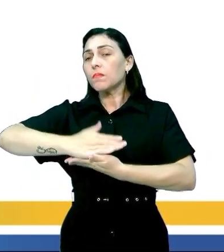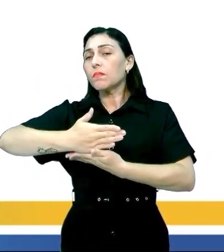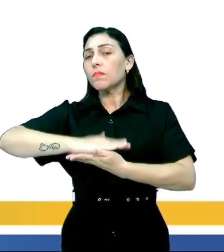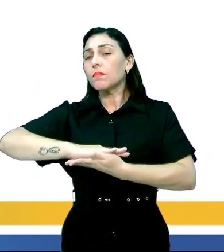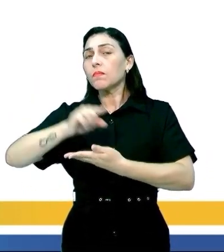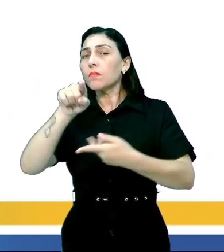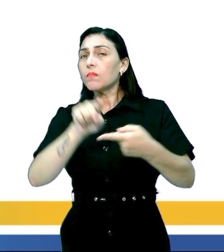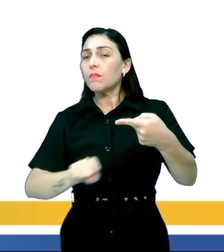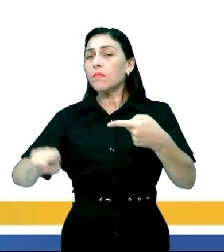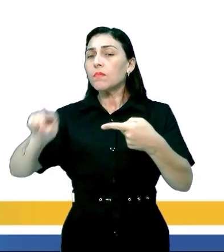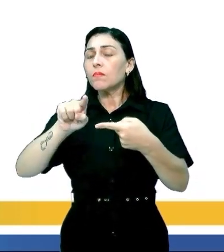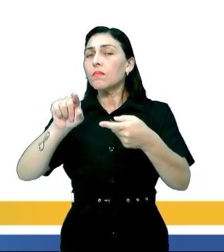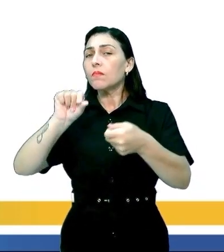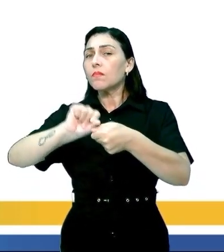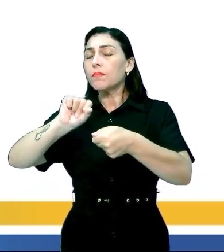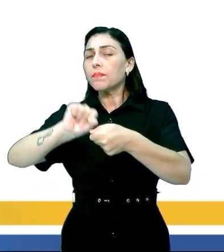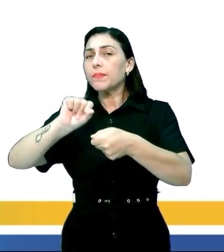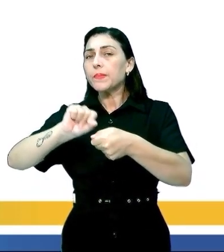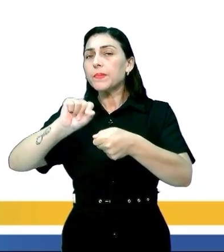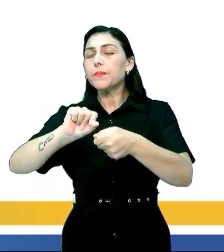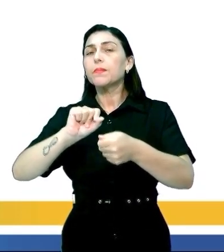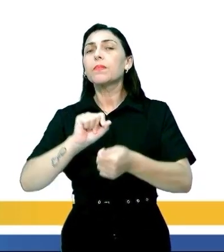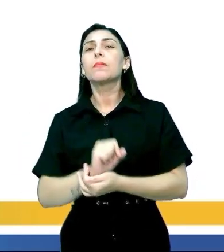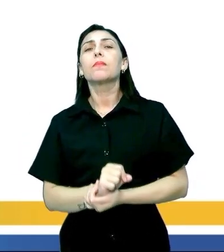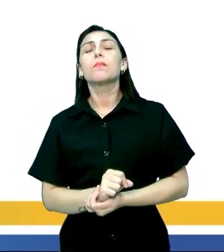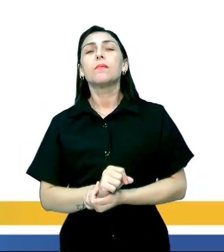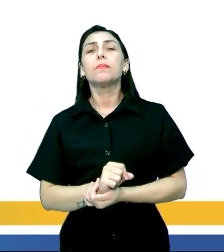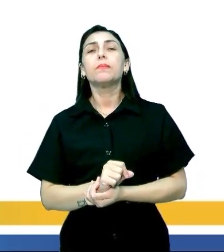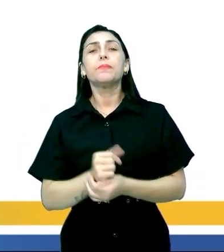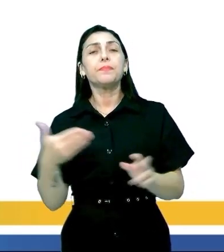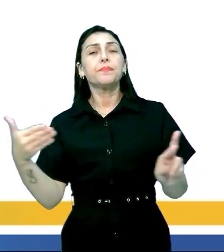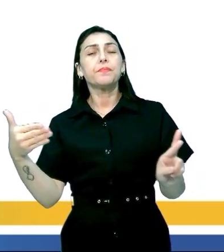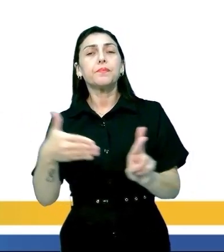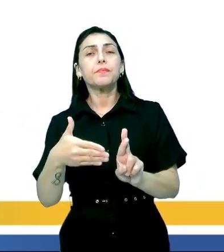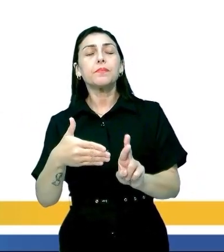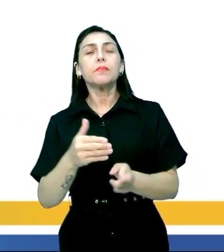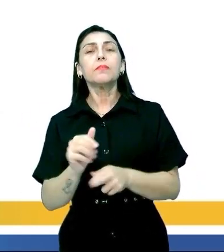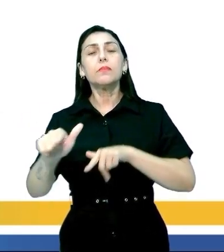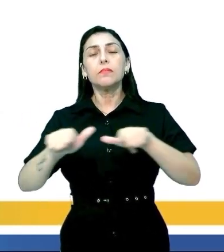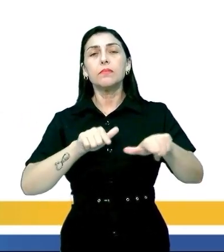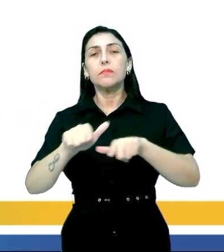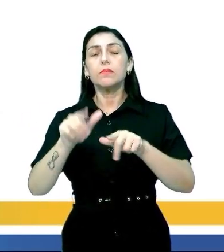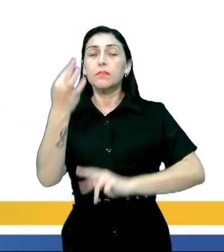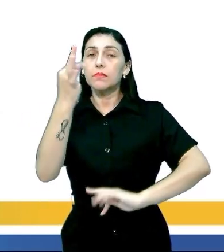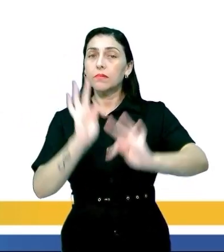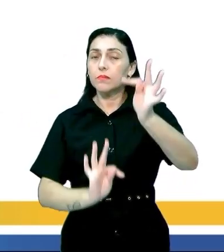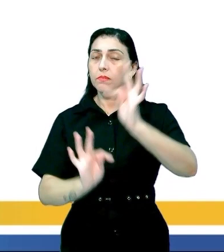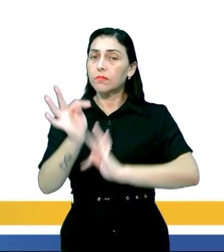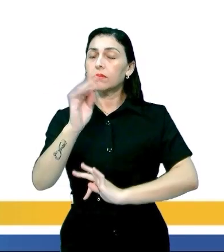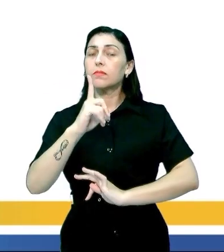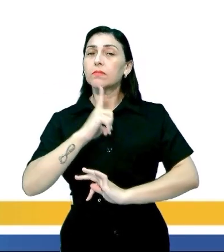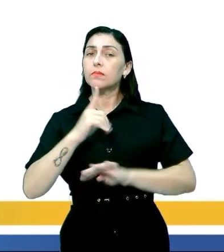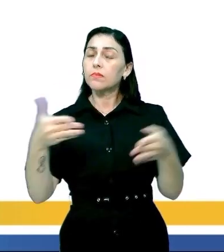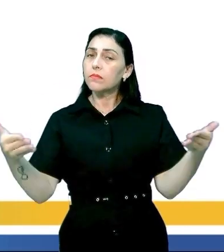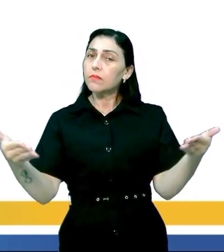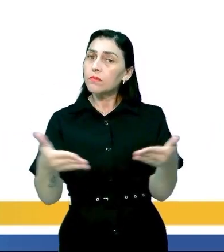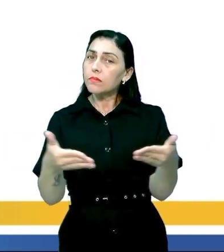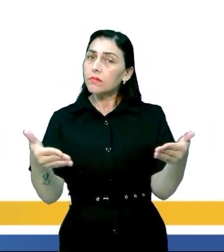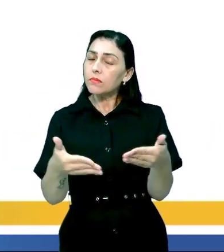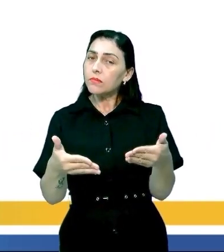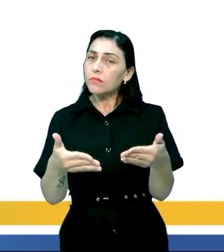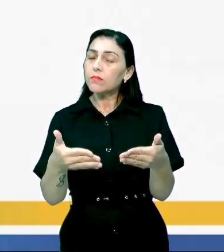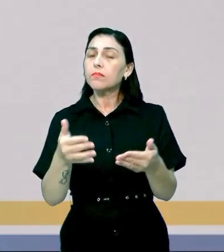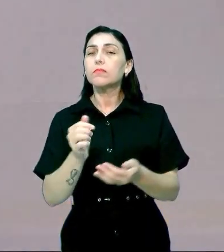um arroba, para fazer justamente referência ao trabalho tecnológico que existe em